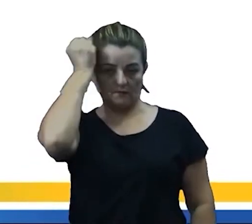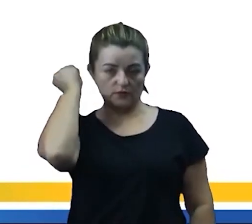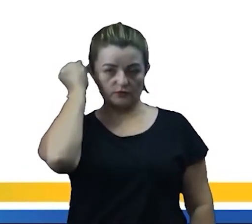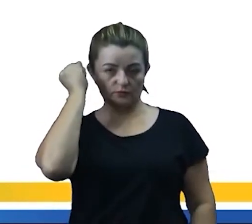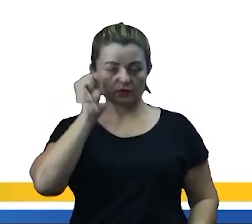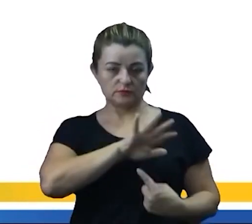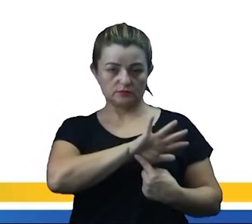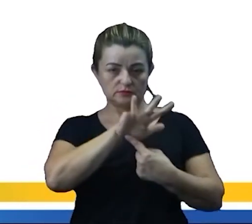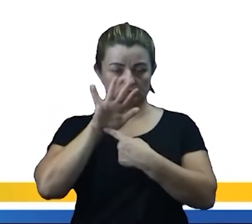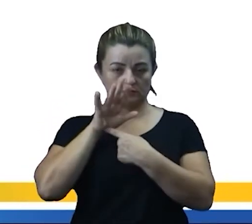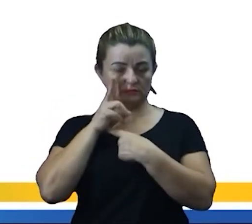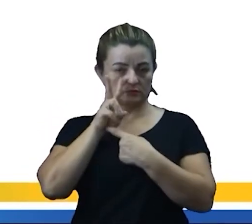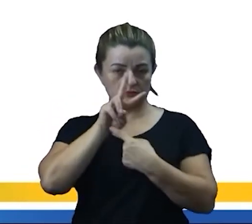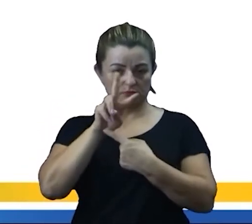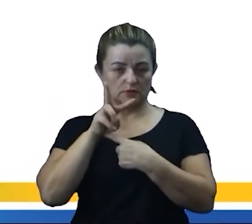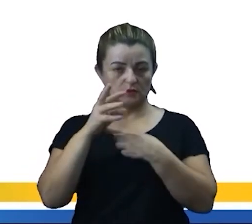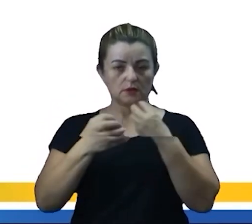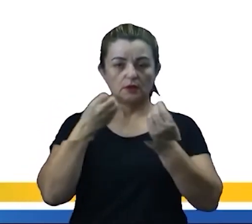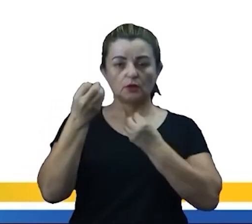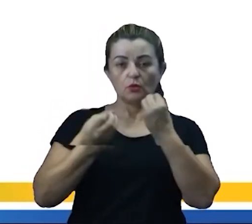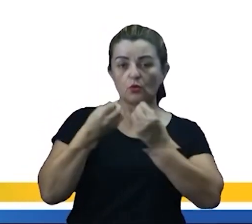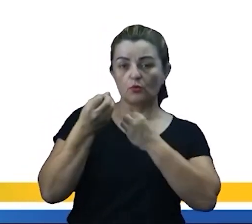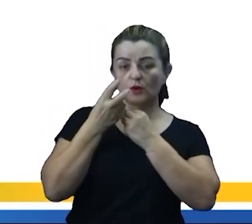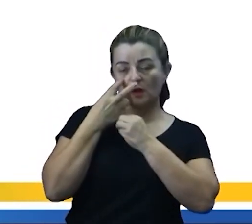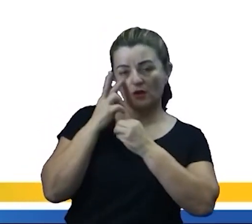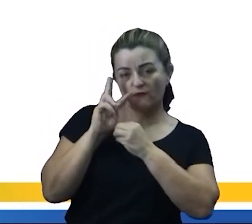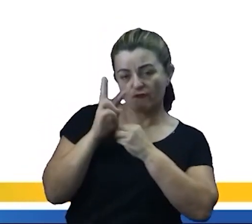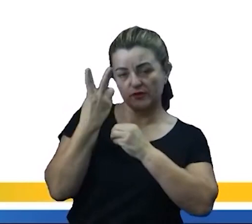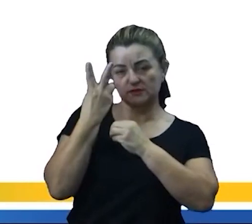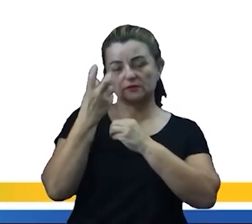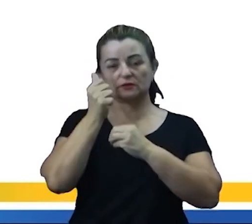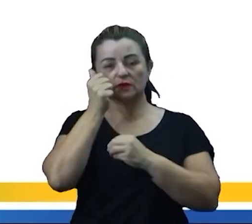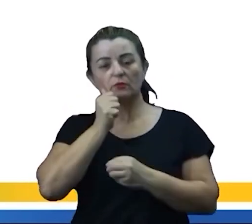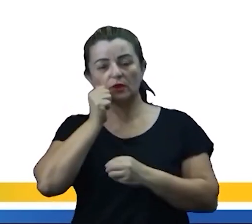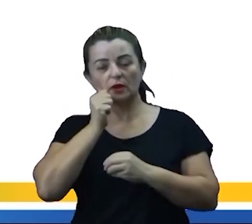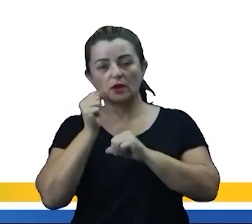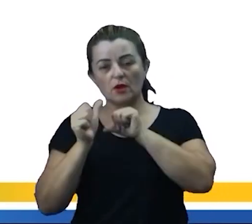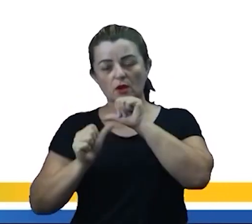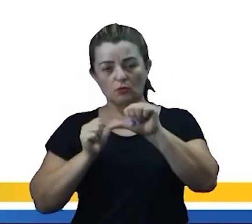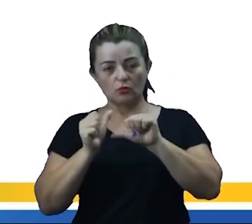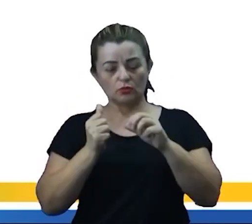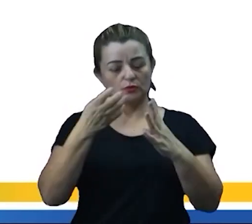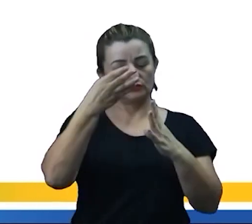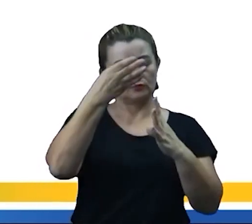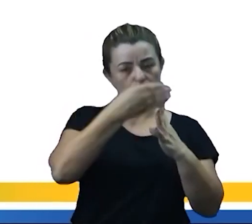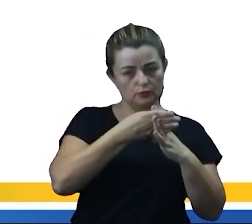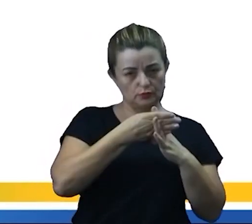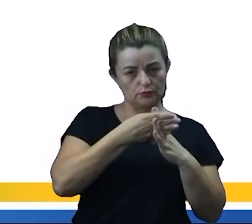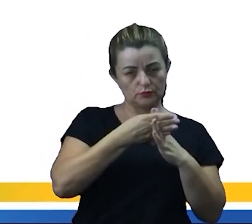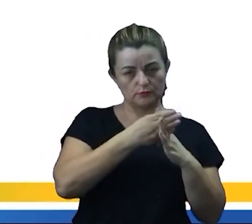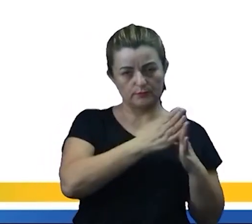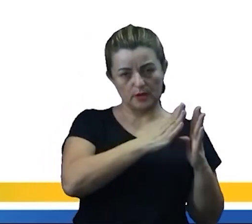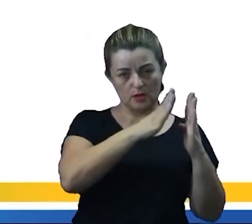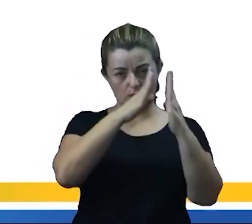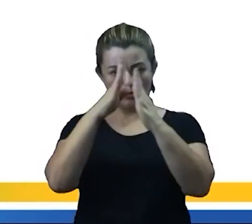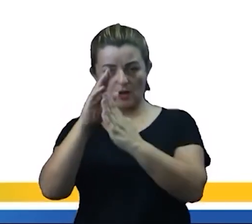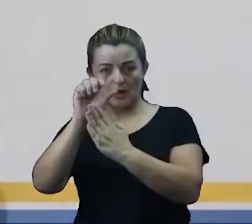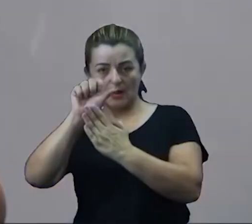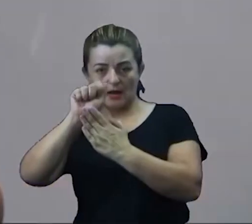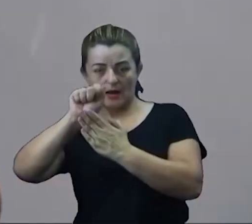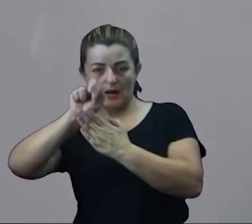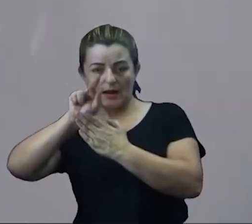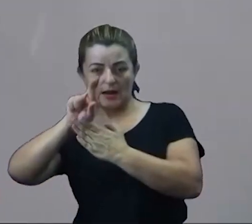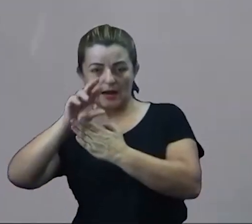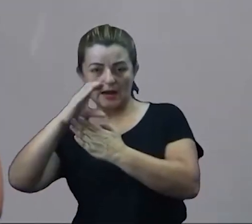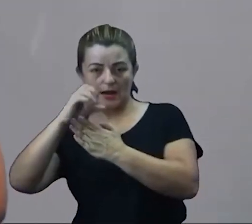para vocês verem como que a visão dessa mulher muda do barroco para o arcadismo,